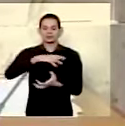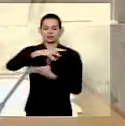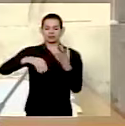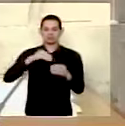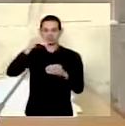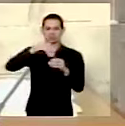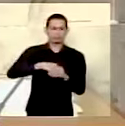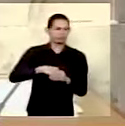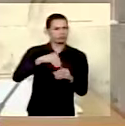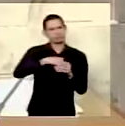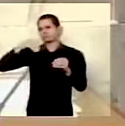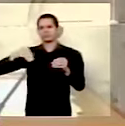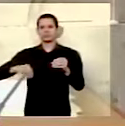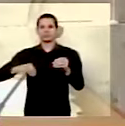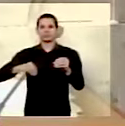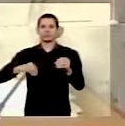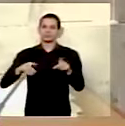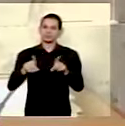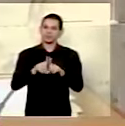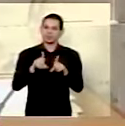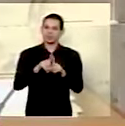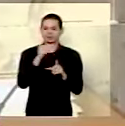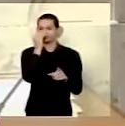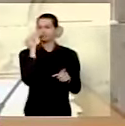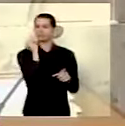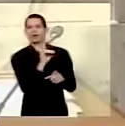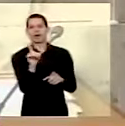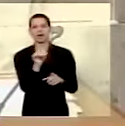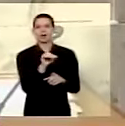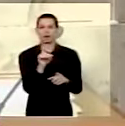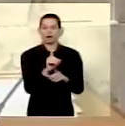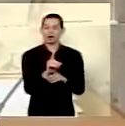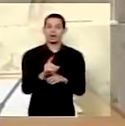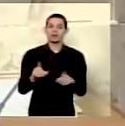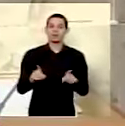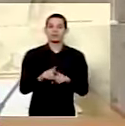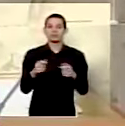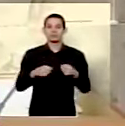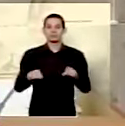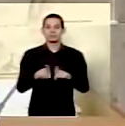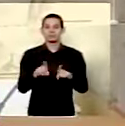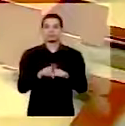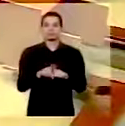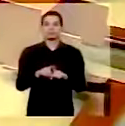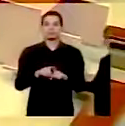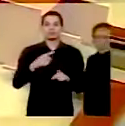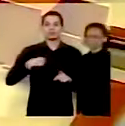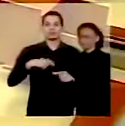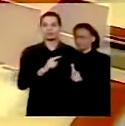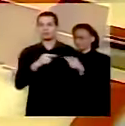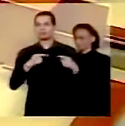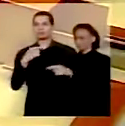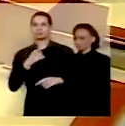turbulência política e nem ignorá-la, muito menos com ela nos